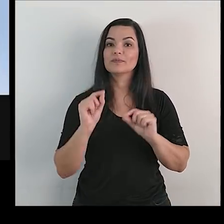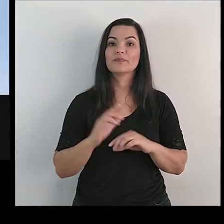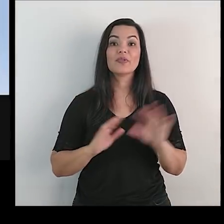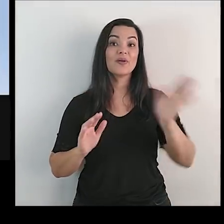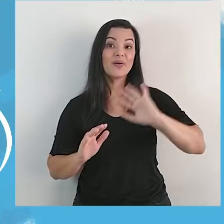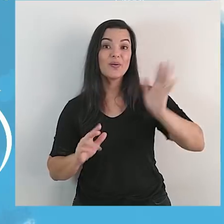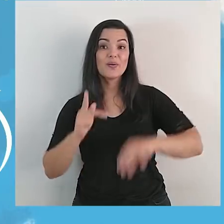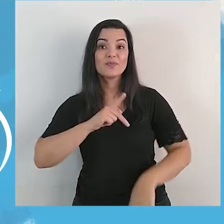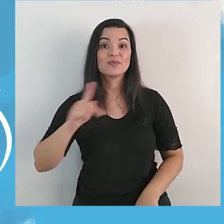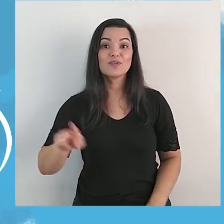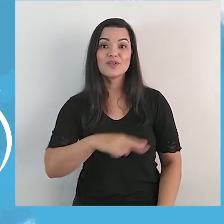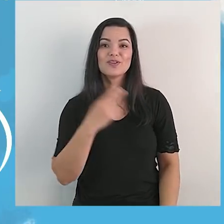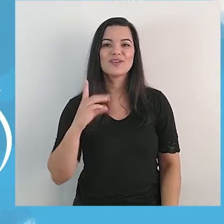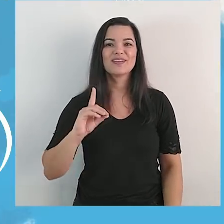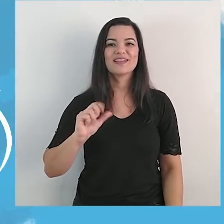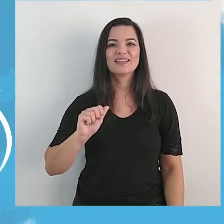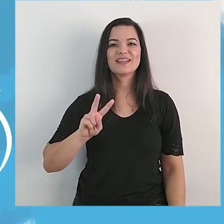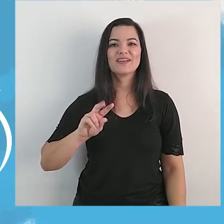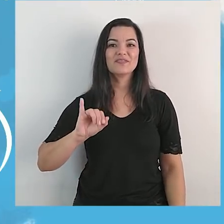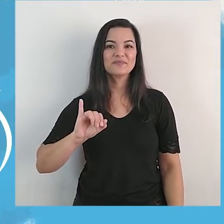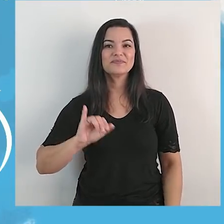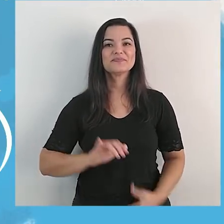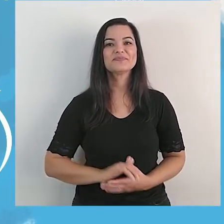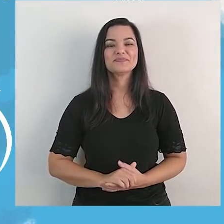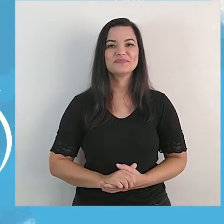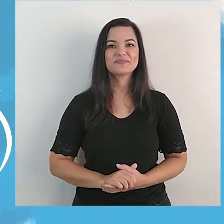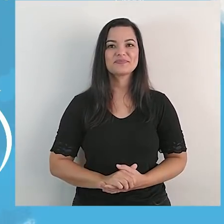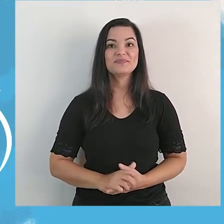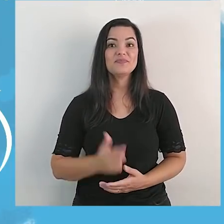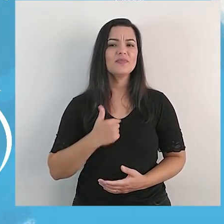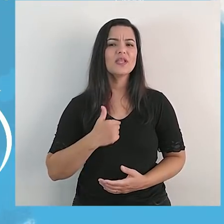sua dúvida? Oi, professora, meu nome é Davi